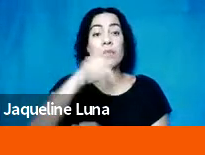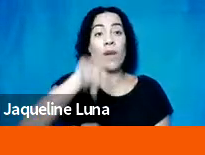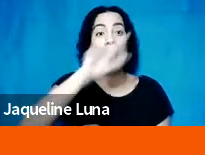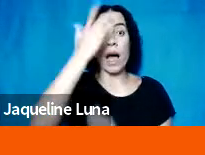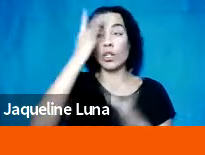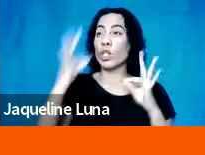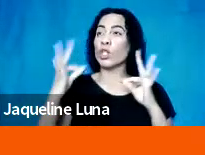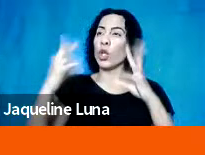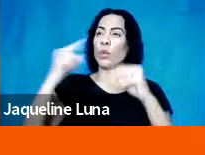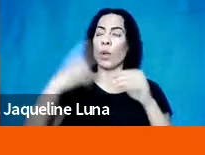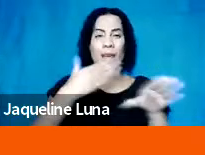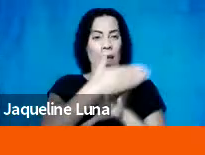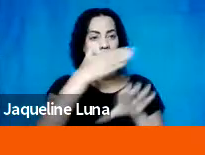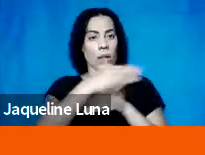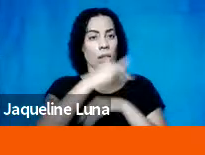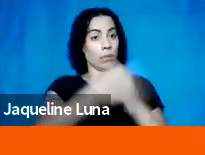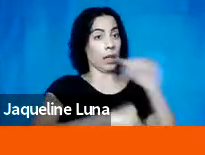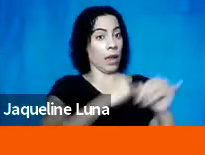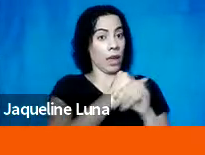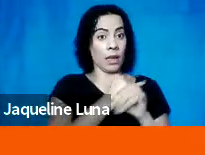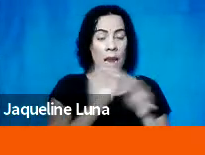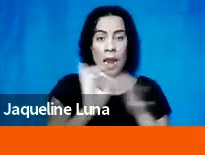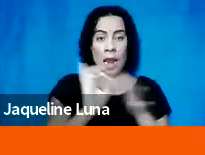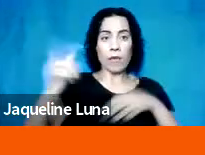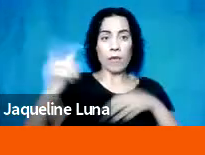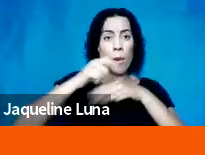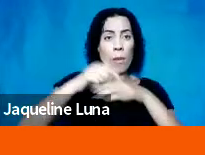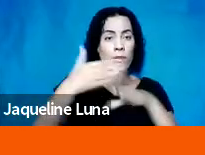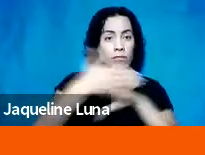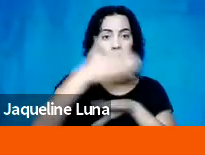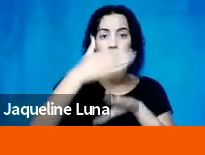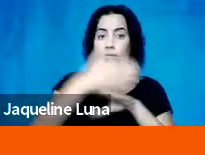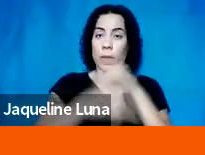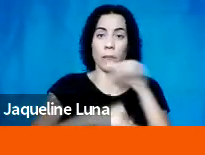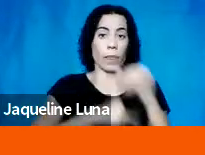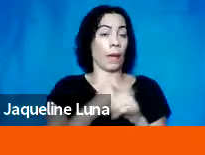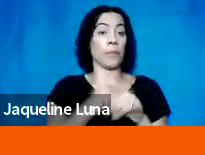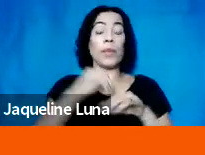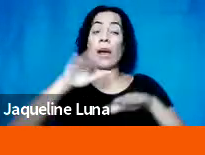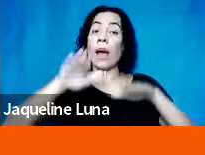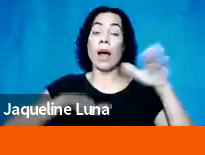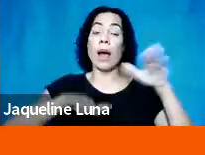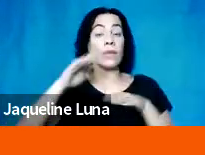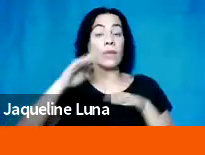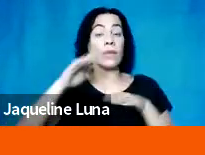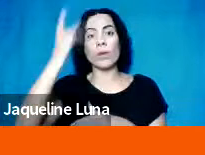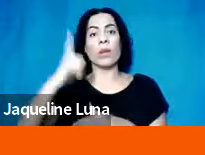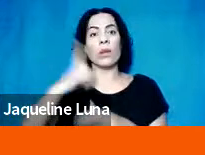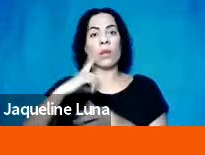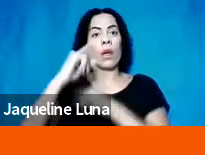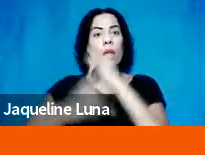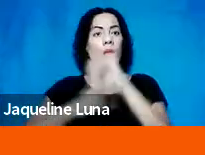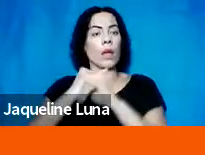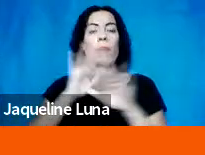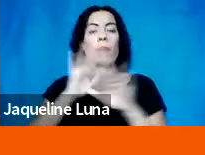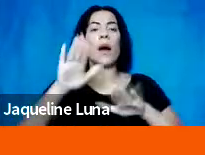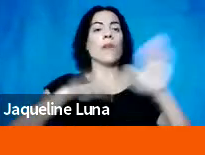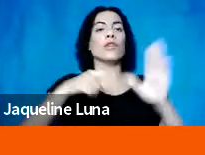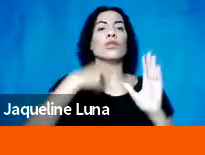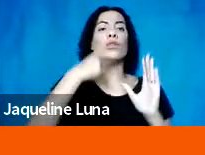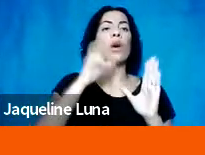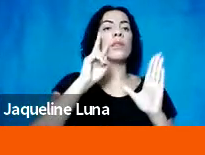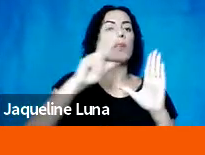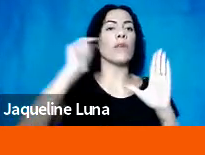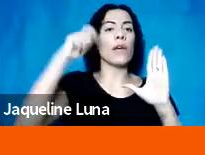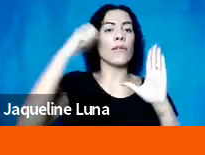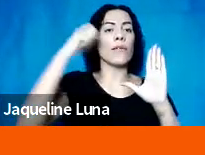tem acesso à internet, e quando tem acesso à internet, tem acesso para vídeo, para informações longas